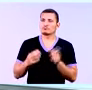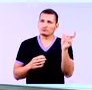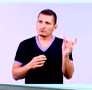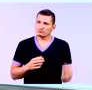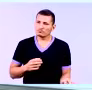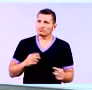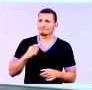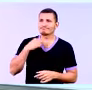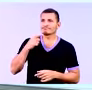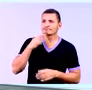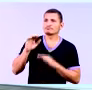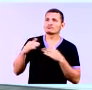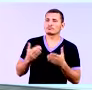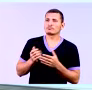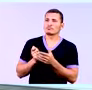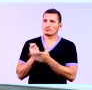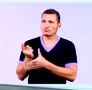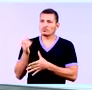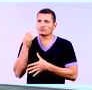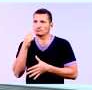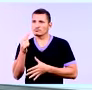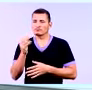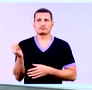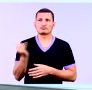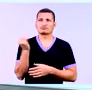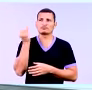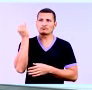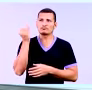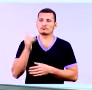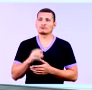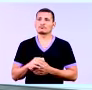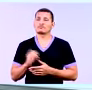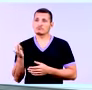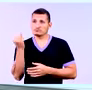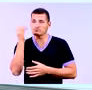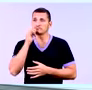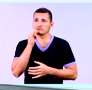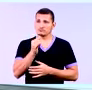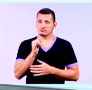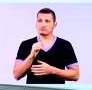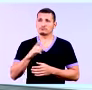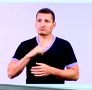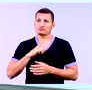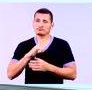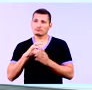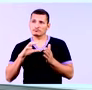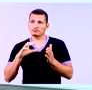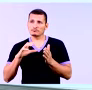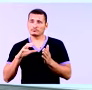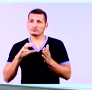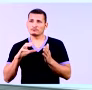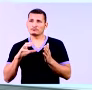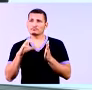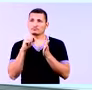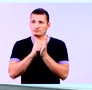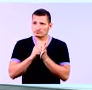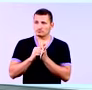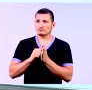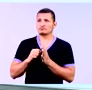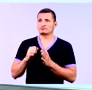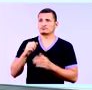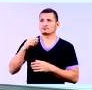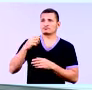adquirir, sobre qual a marca, isso não importa muito. O que importa é que, se foi registrada uma transação que ele comprou um produto tem que ser